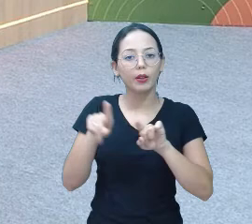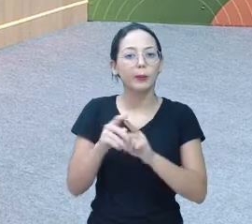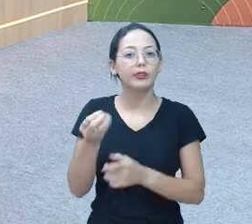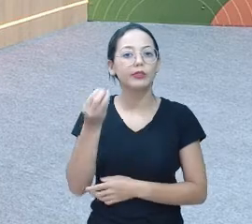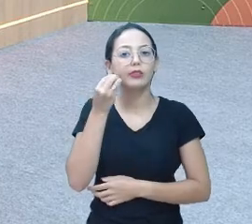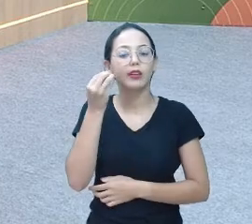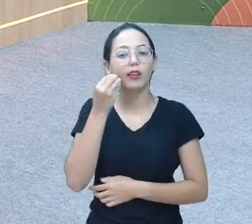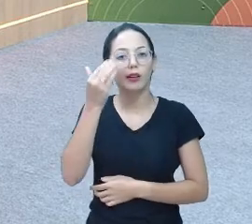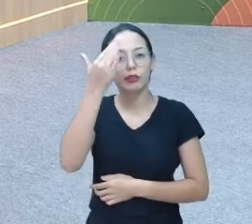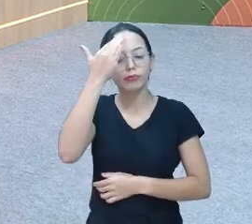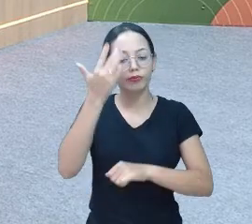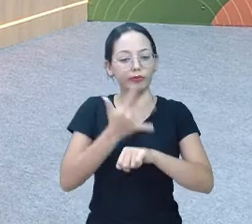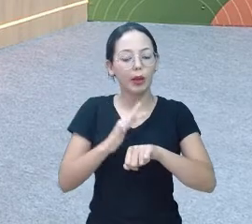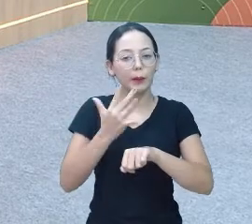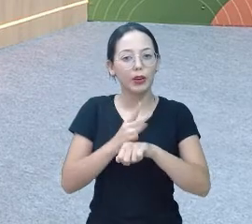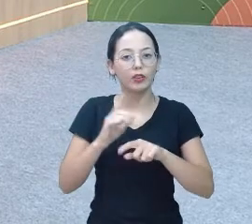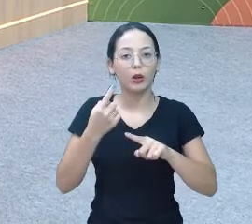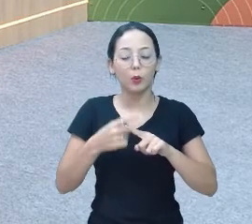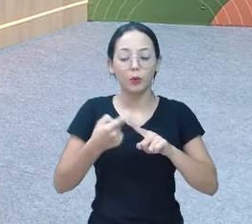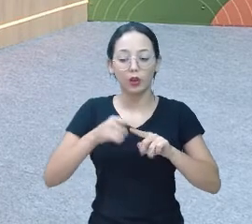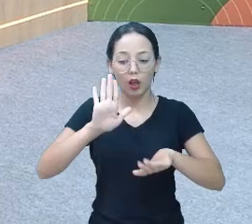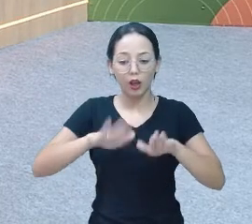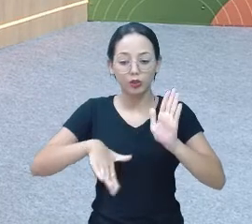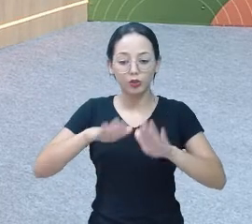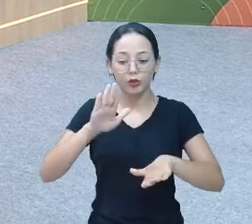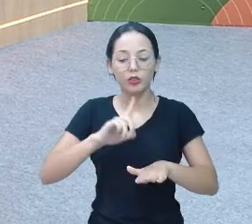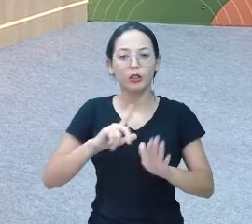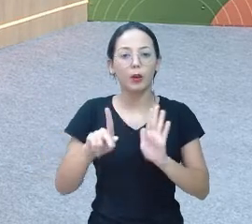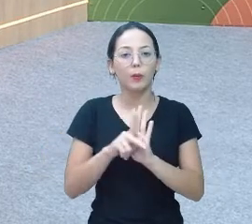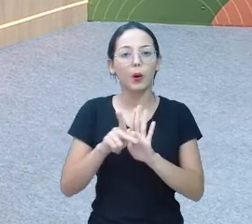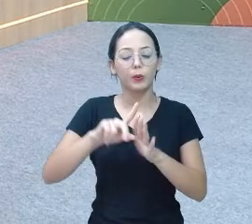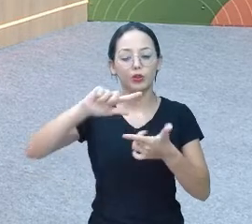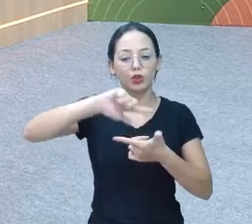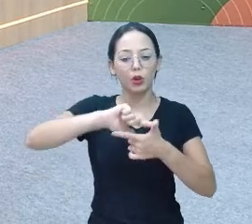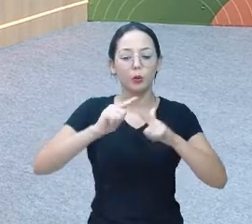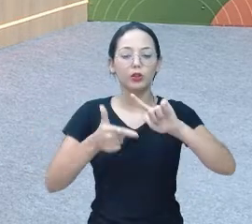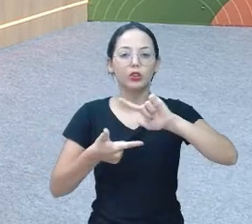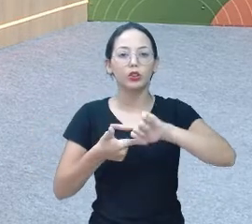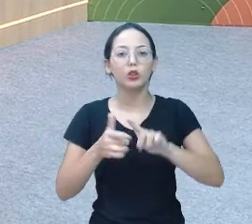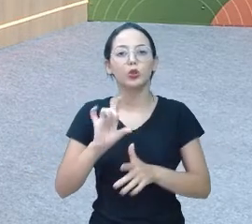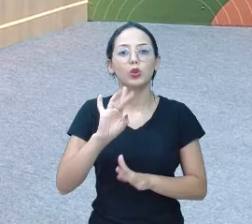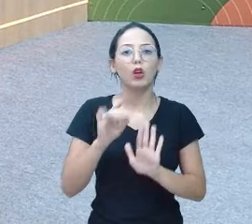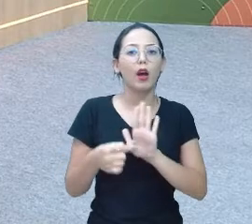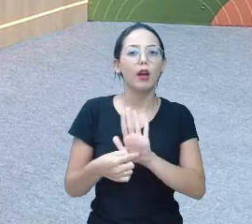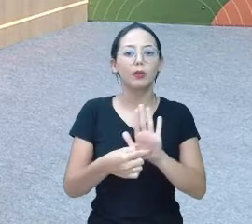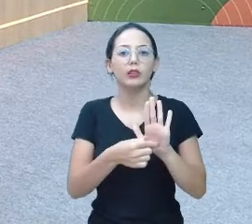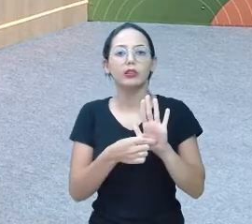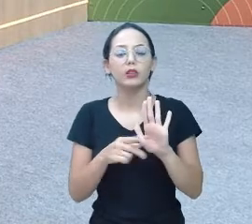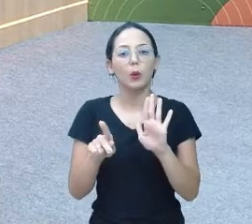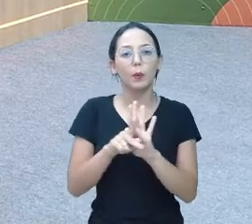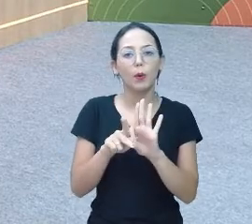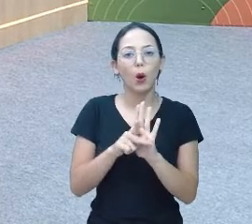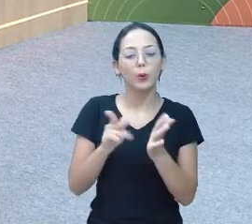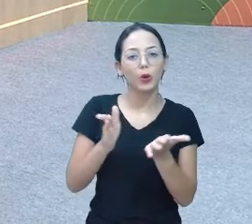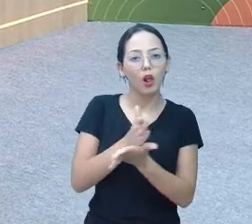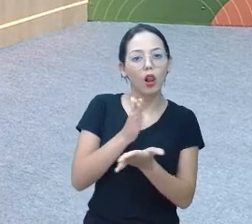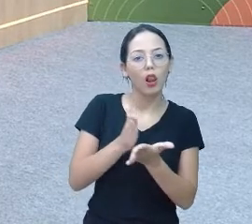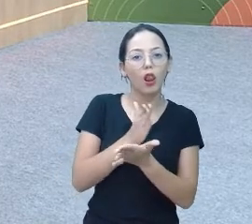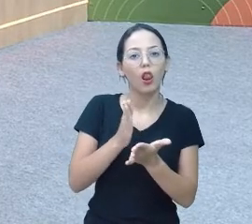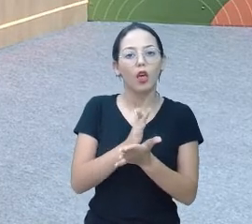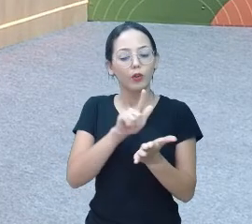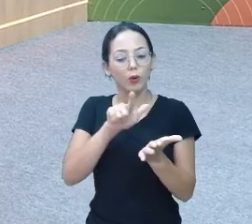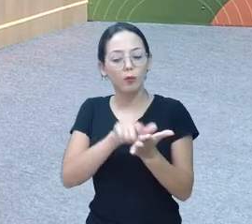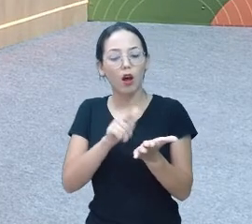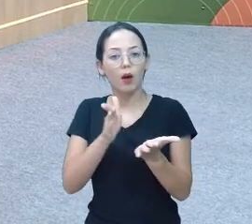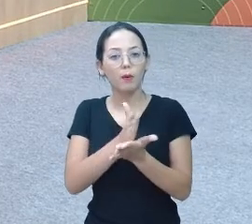na prática, né? Porque muitas vezes a gente vê a geometria só como aquelas representações no nosso livro, no nosso caderno,